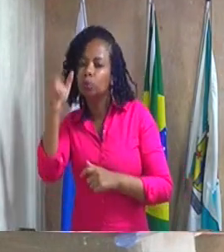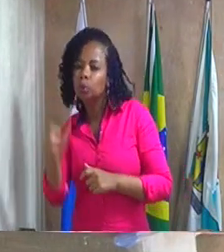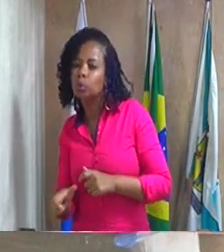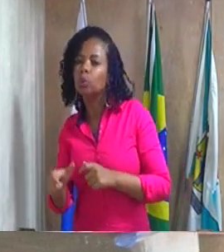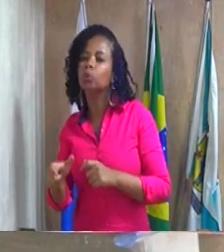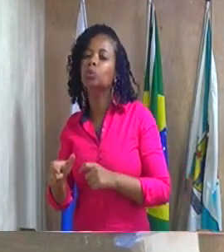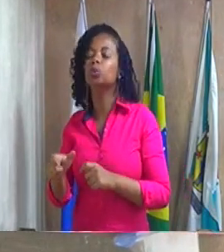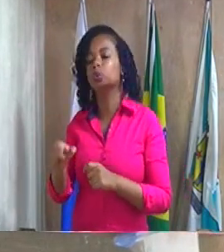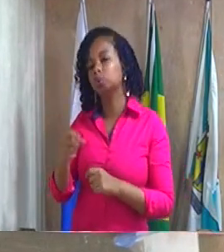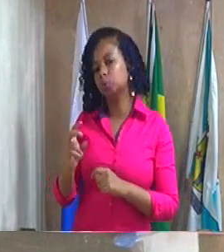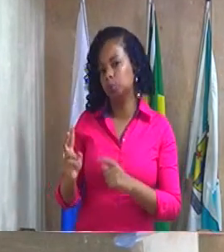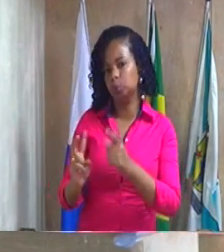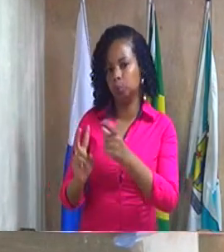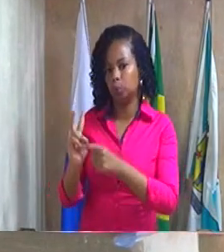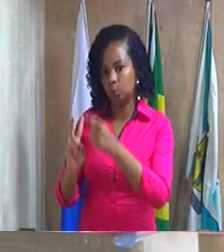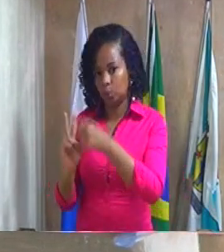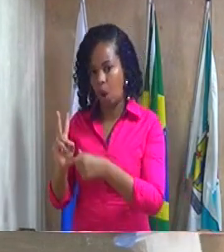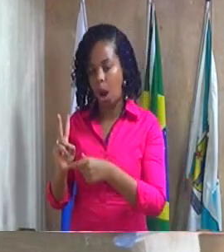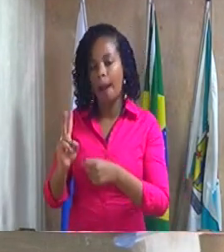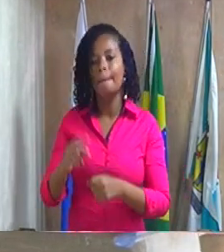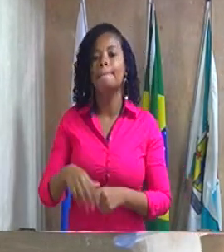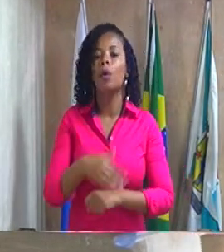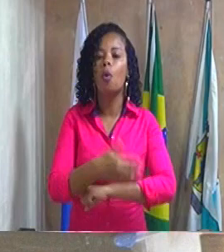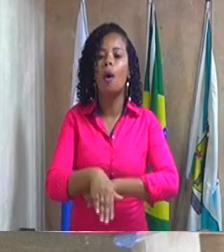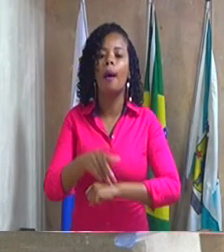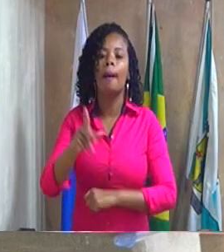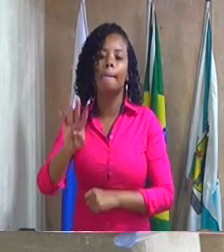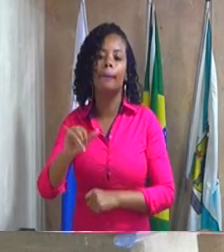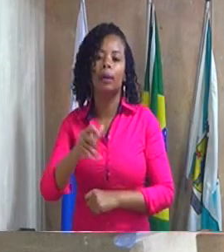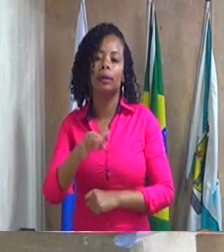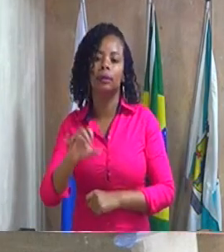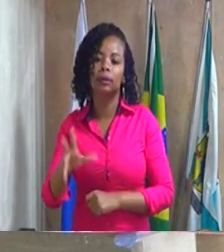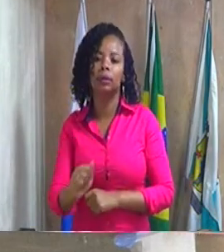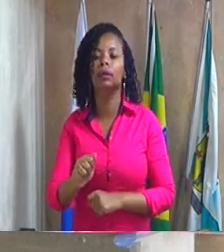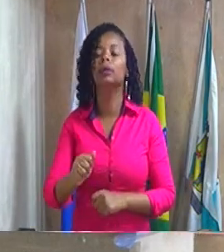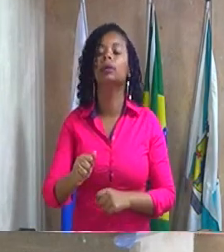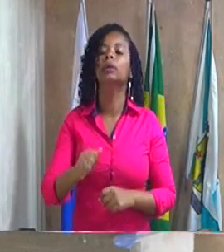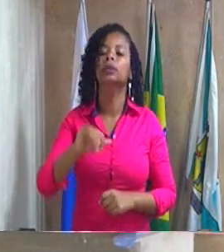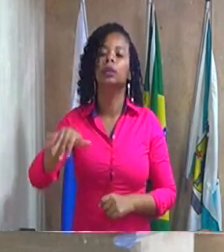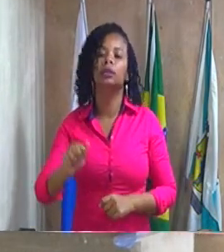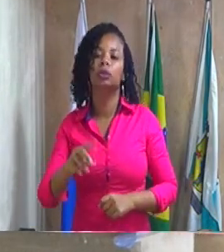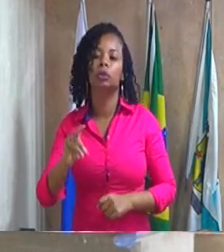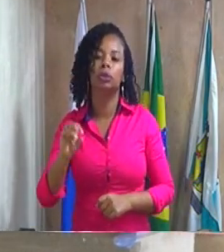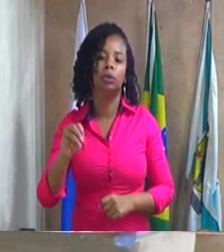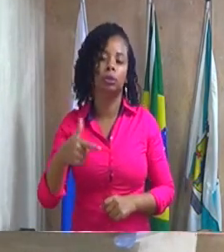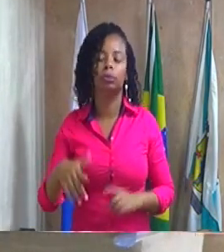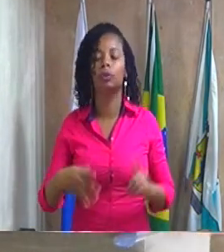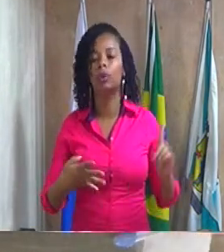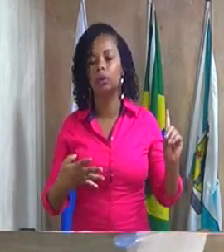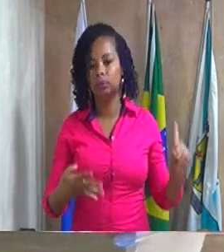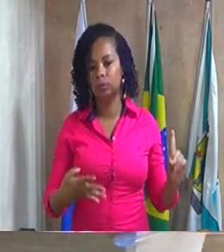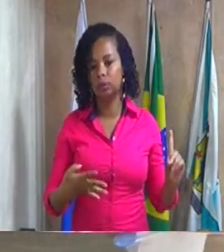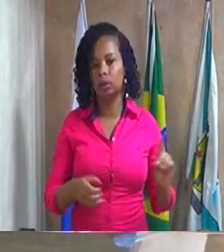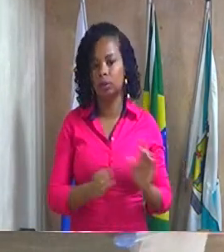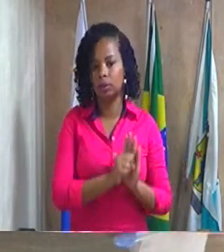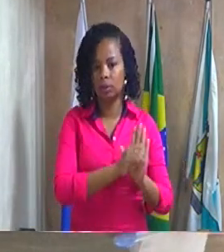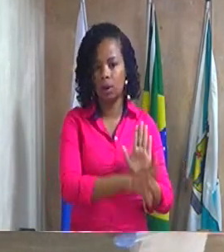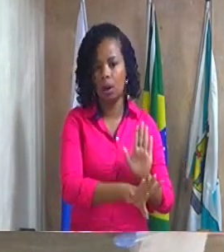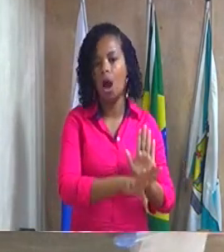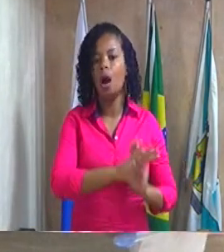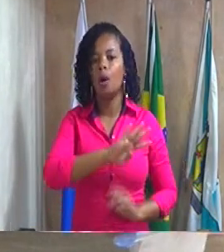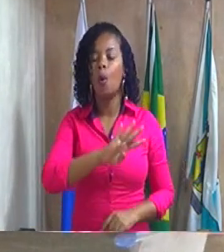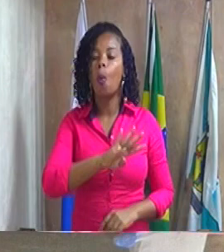ao longo da rua Brasília, bairro Jardim Olimpo, quarto distrito deste município. Indicação número